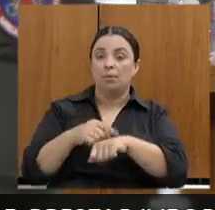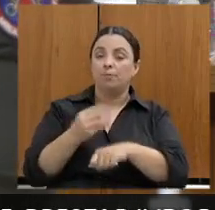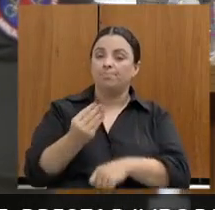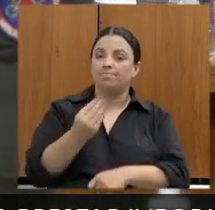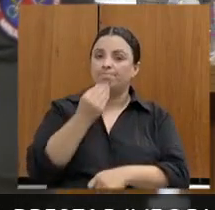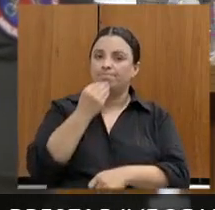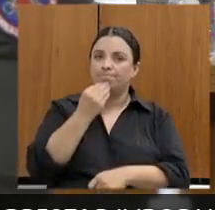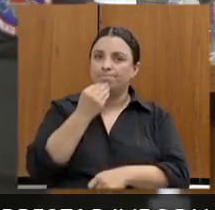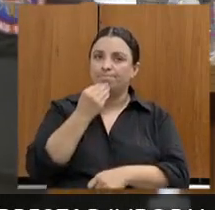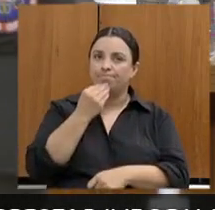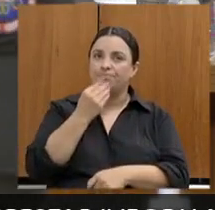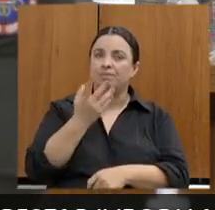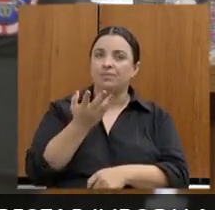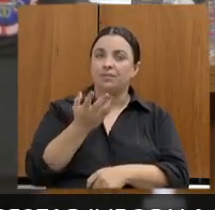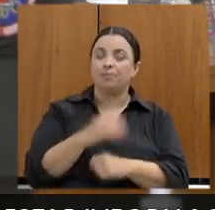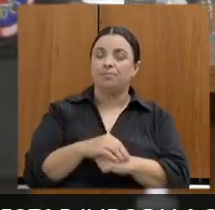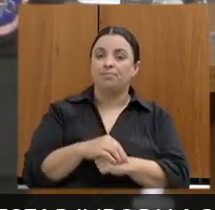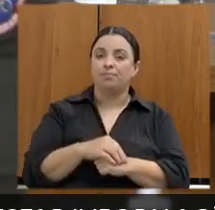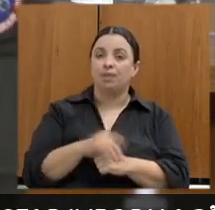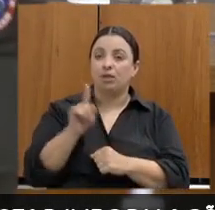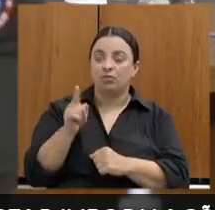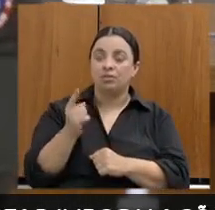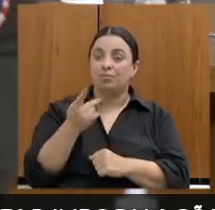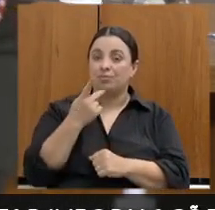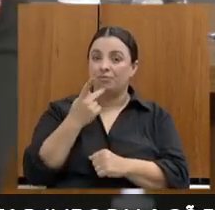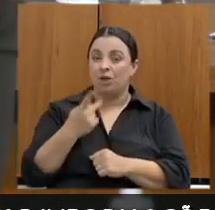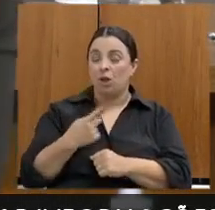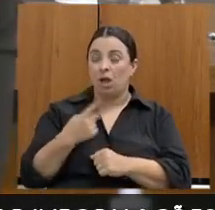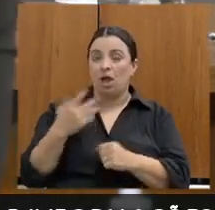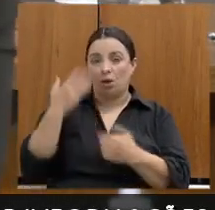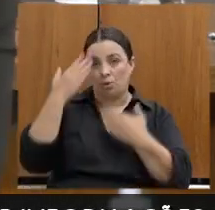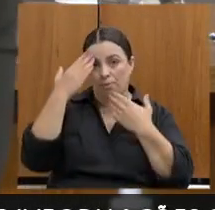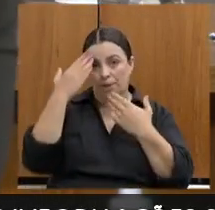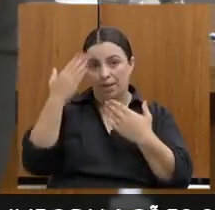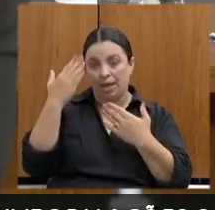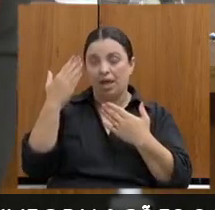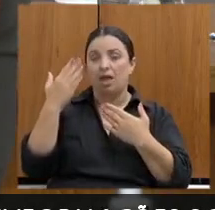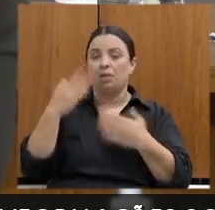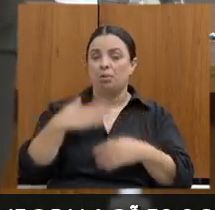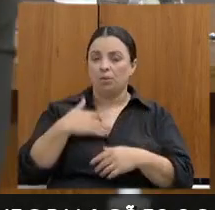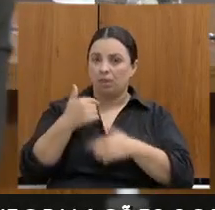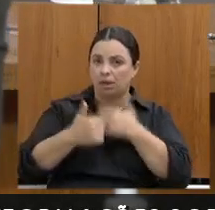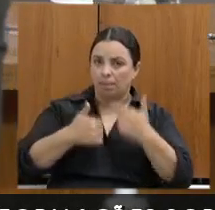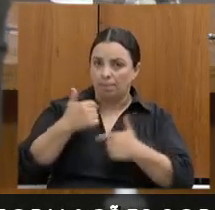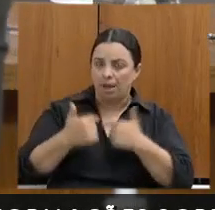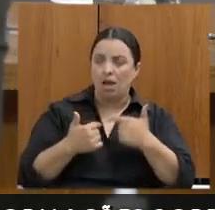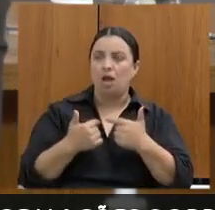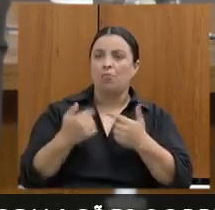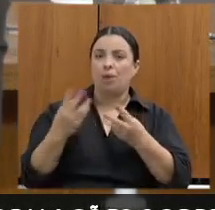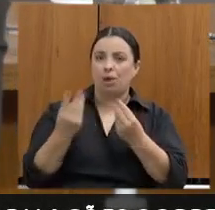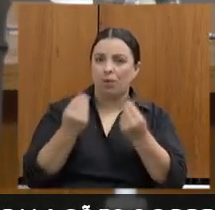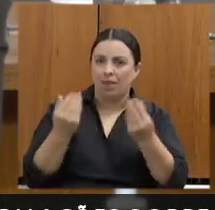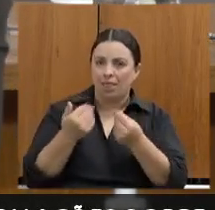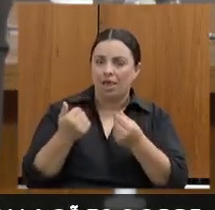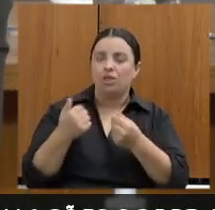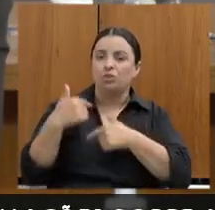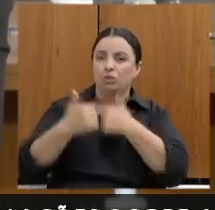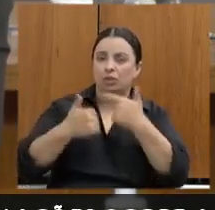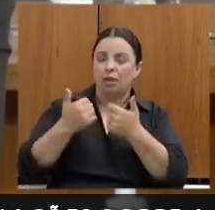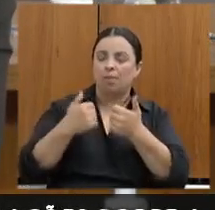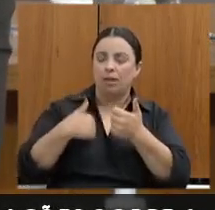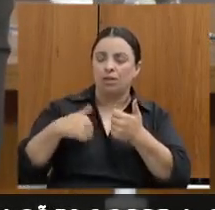me deu no início da fala quando a senhora agradeceu pelo trabalho do Corpo de Bombeiros pela qualidade da prestação de